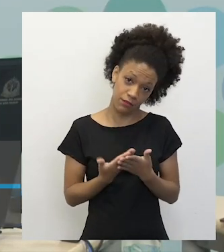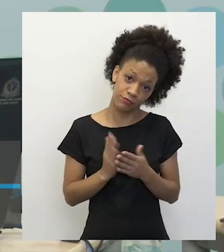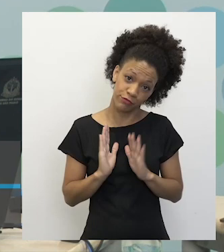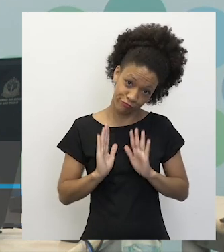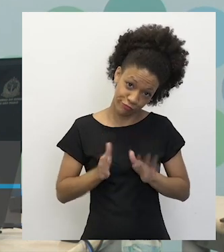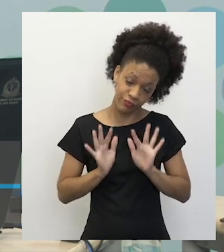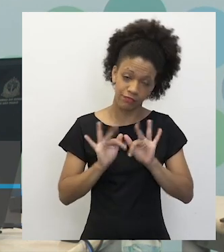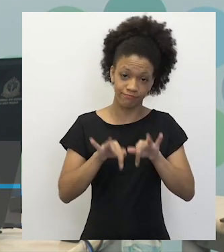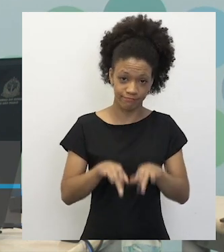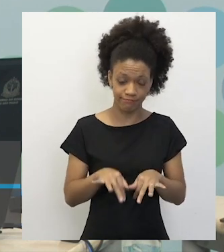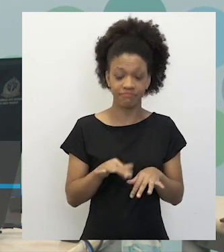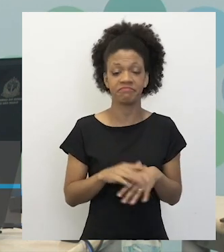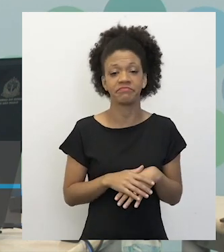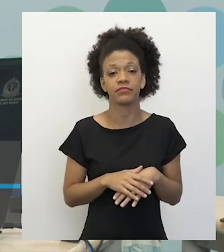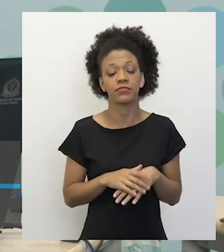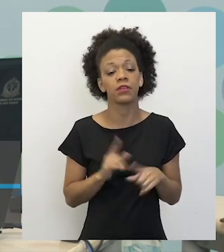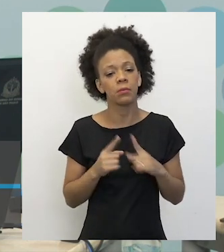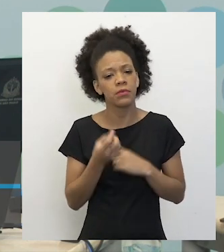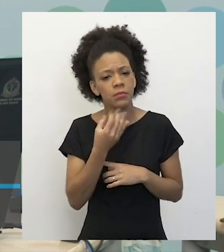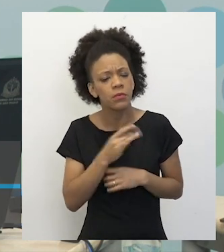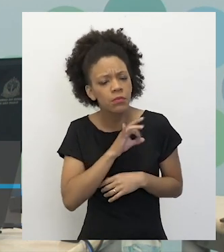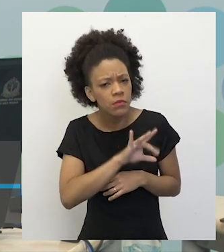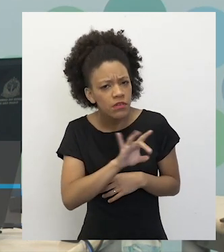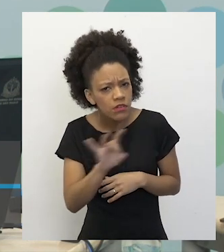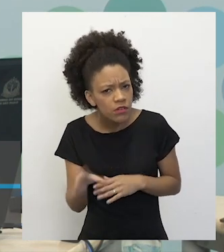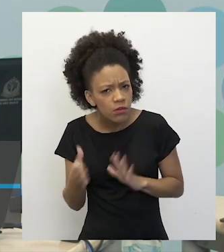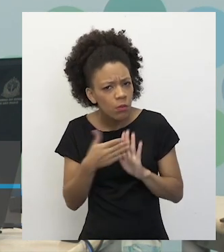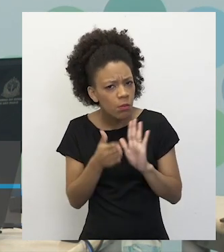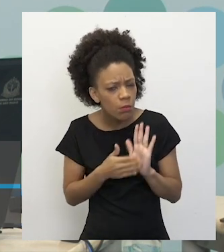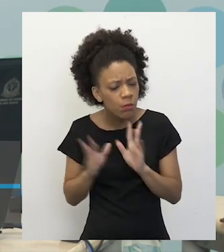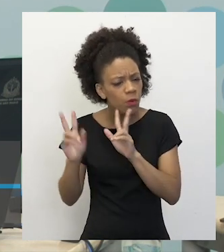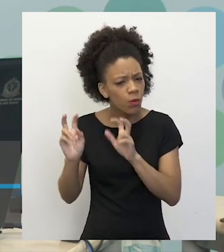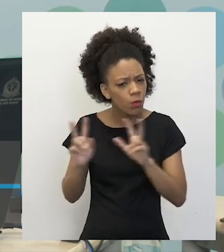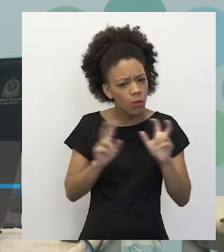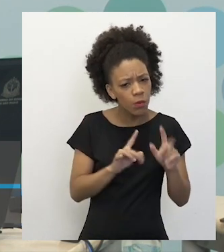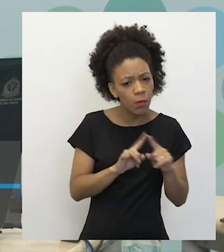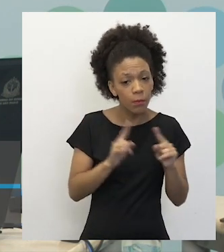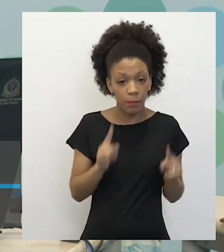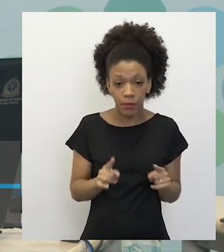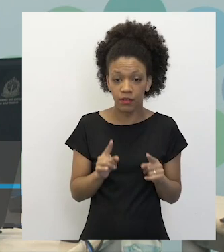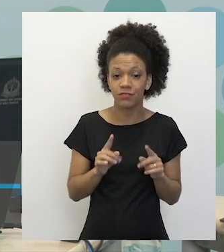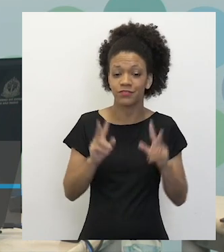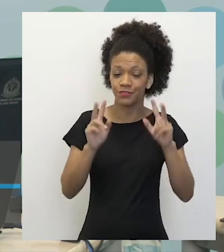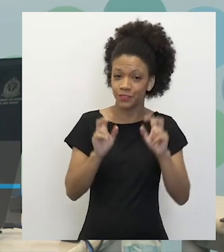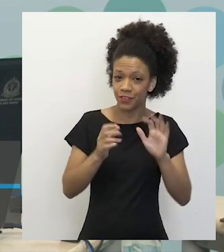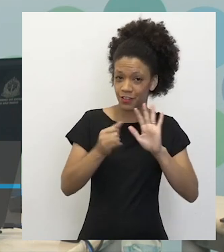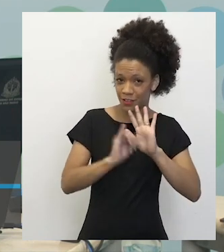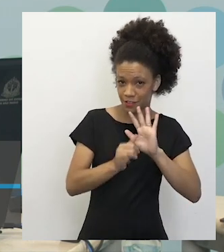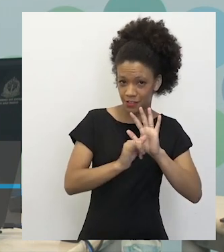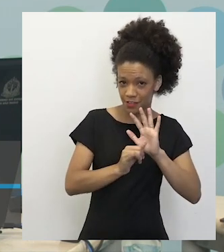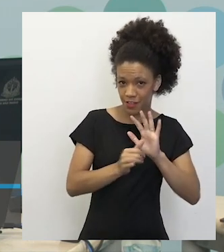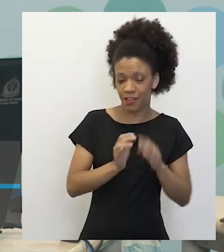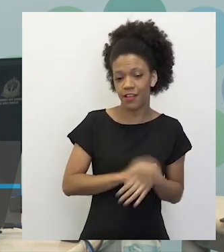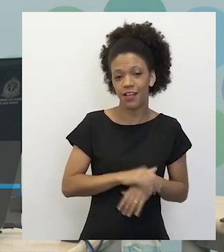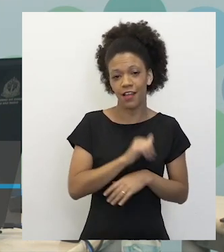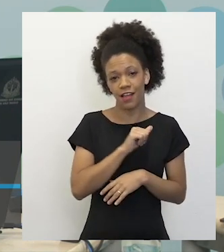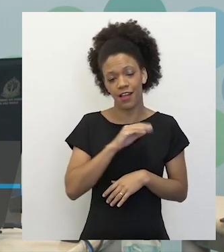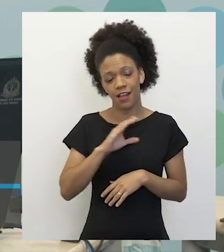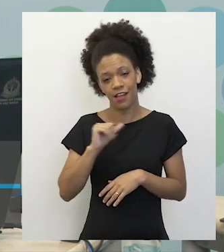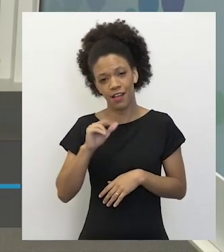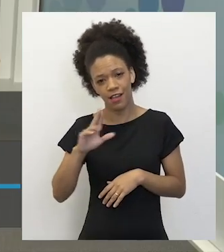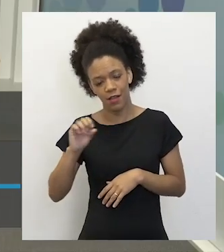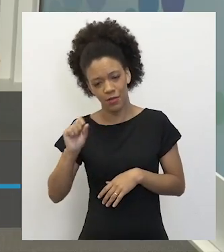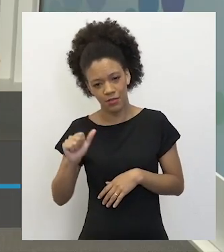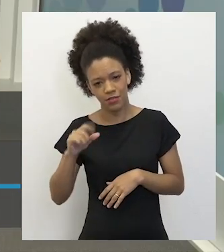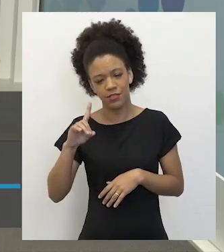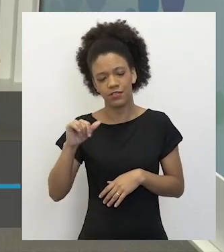acabando, né? Então, assim, mas muito bom. Cada um deu um título, mas o título mesmo da fábula é a causa da chuva. Alguns acertaram porque acho que já